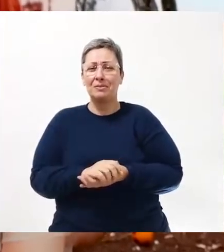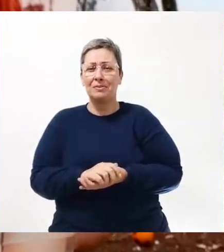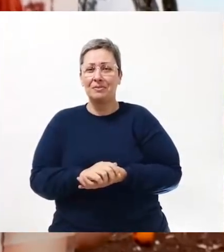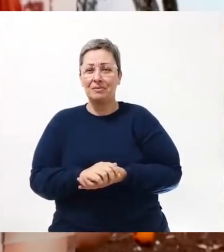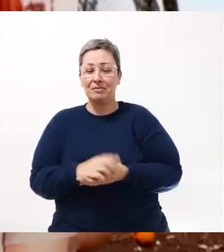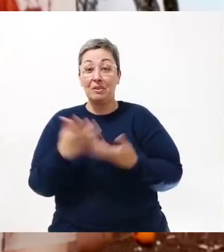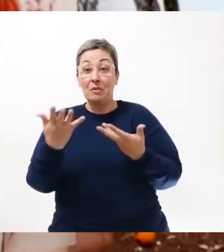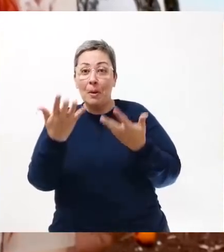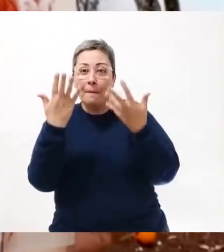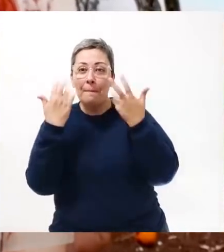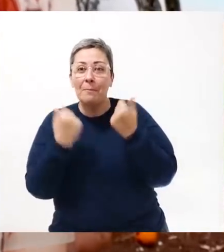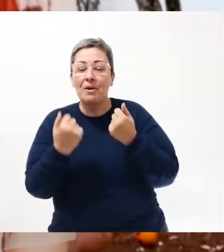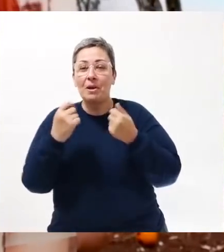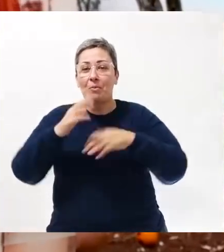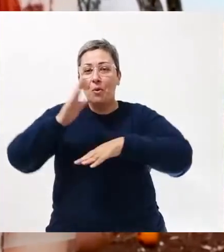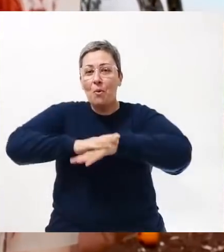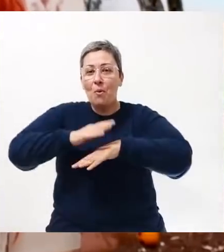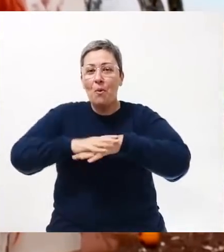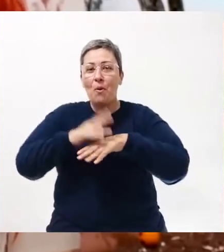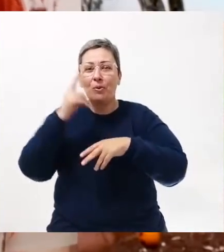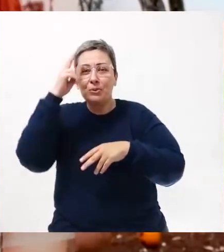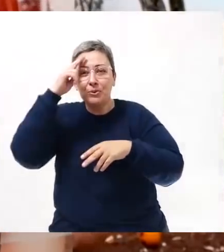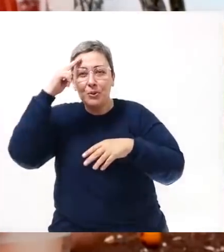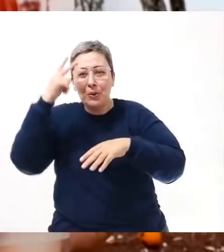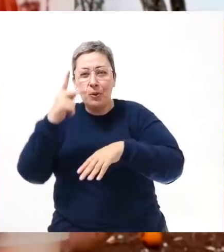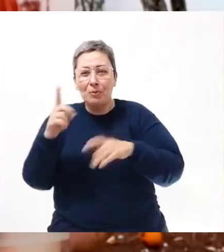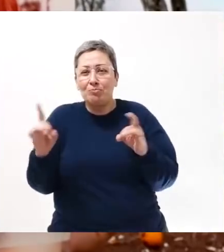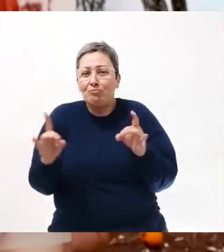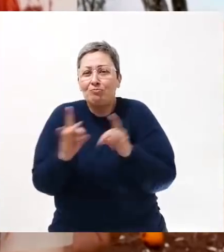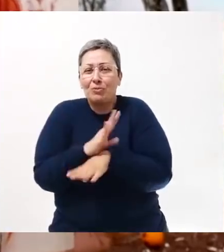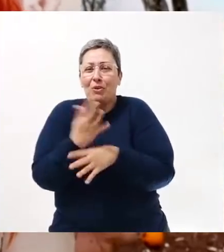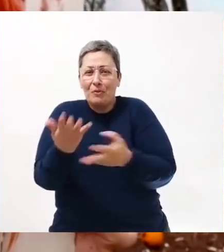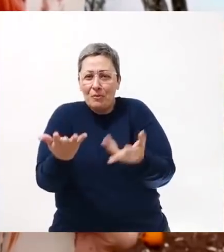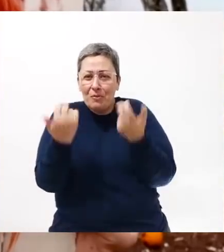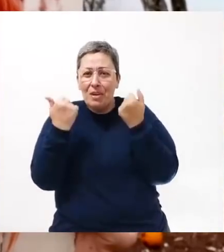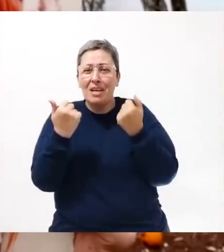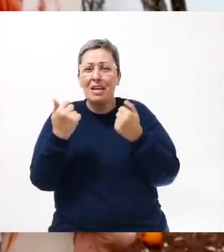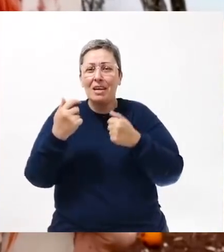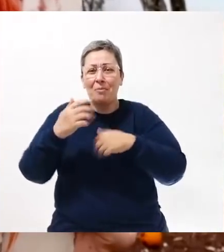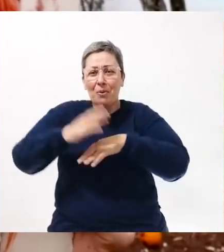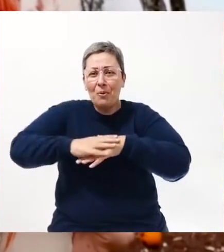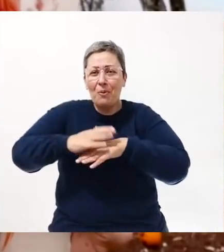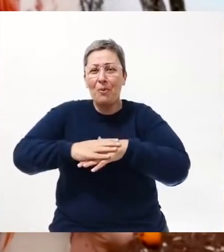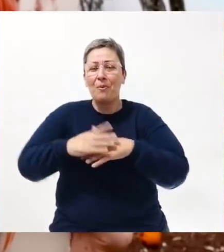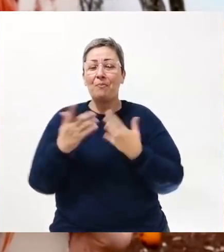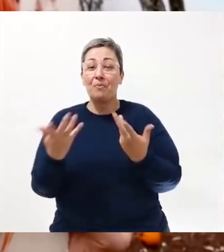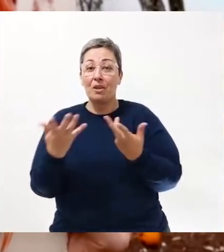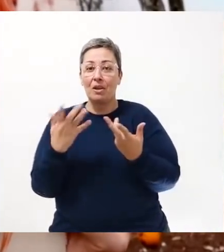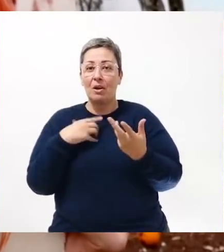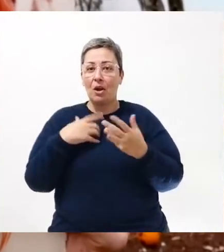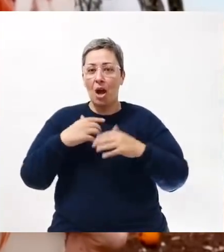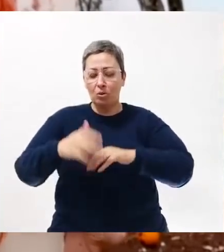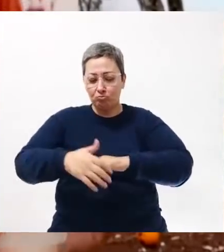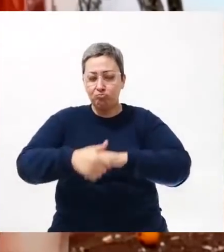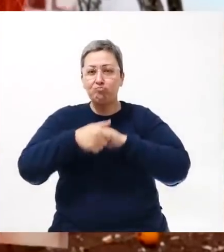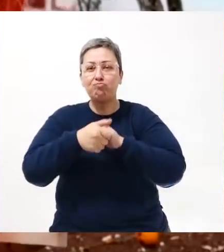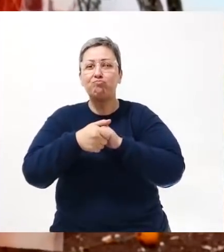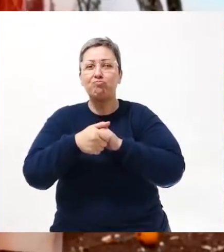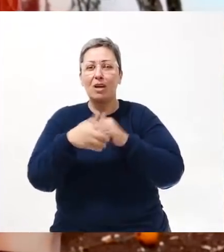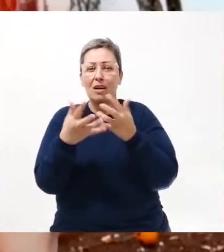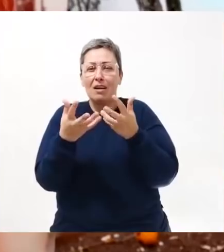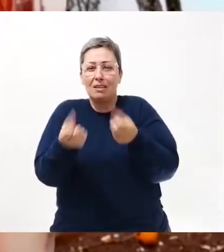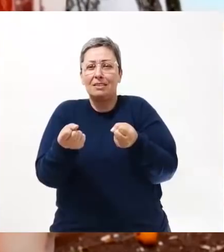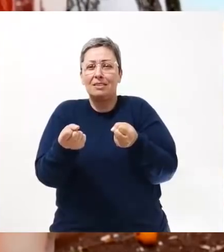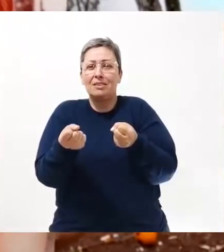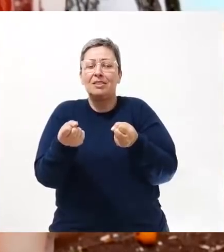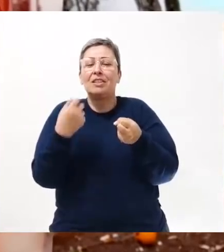lá, vamos lá. Vamos realizar o seu sonho, Vânia, vamos realizar." Eu dei